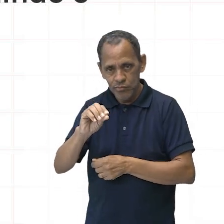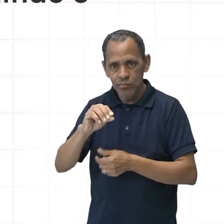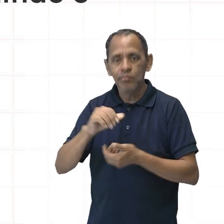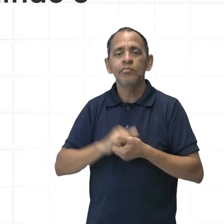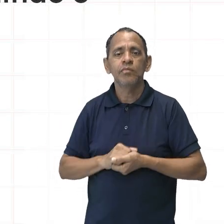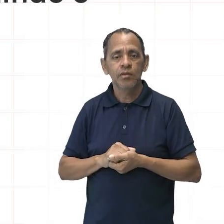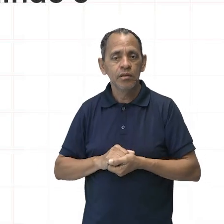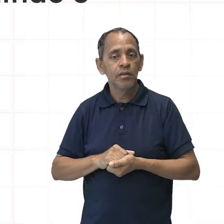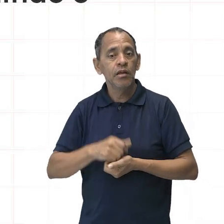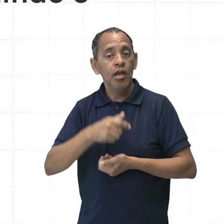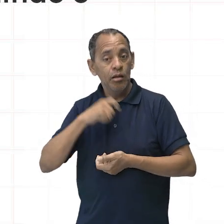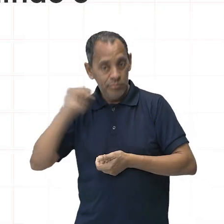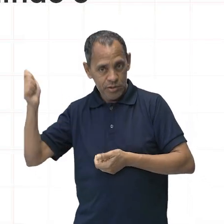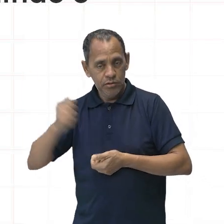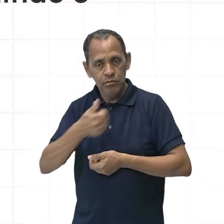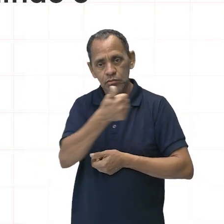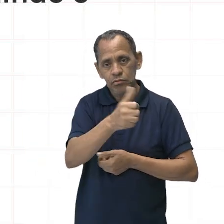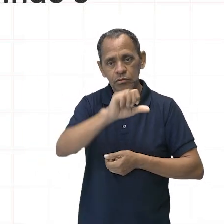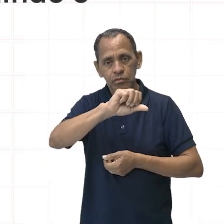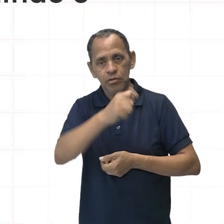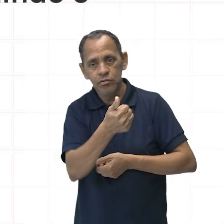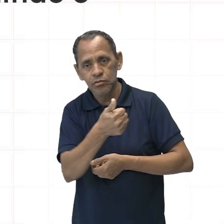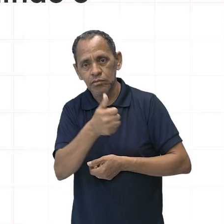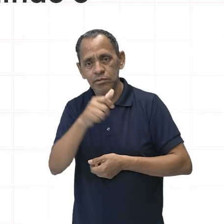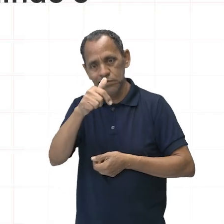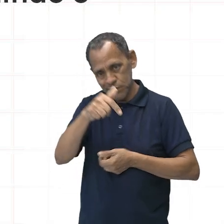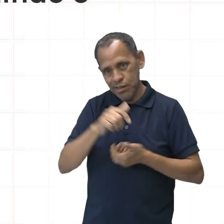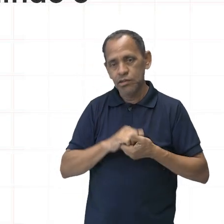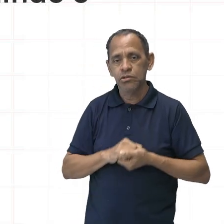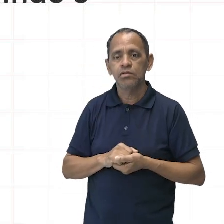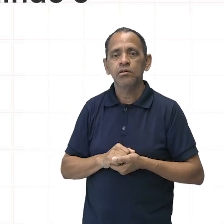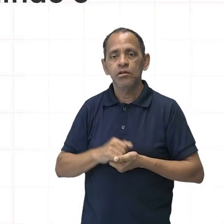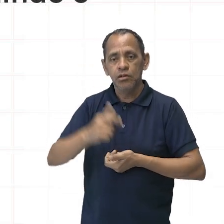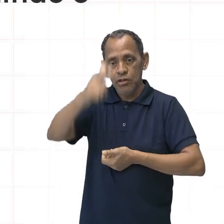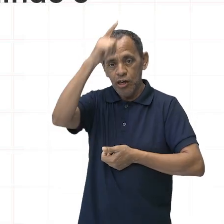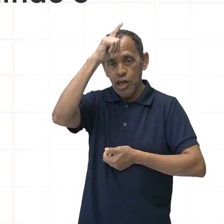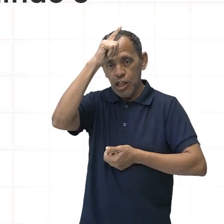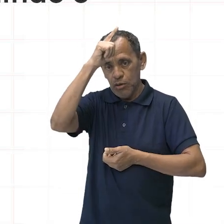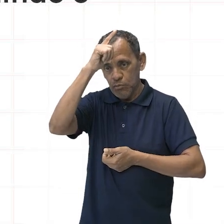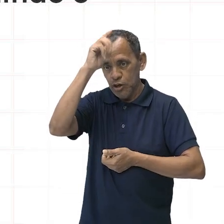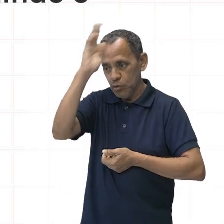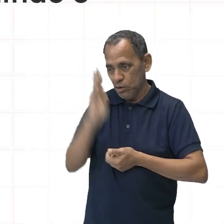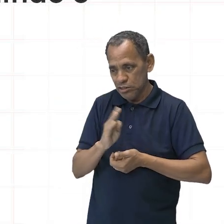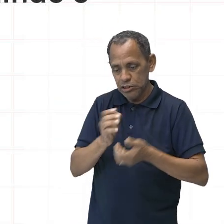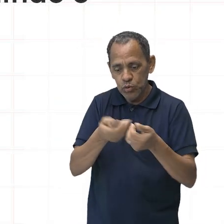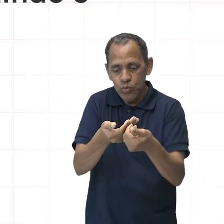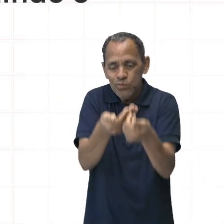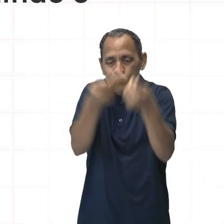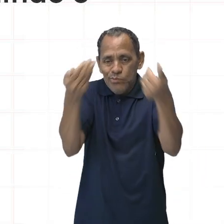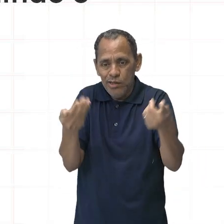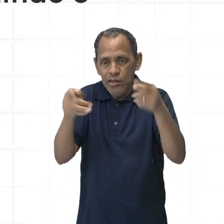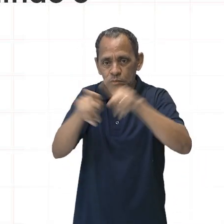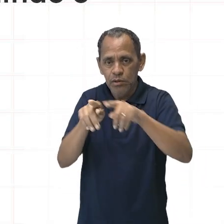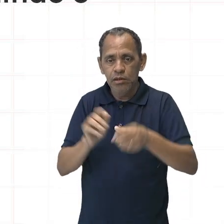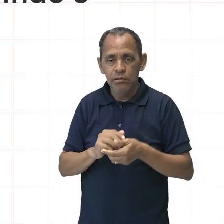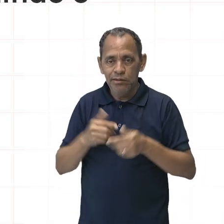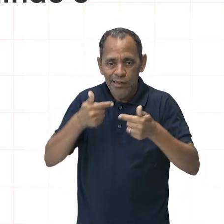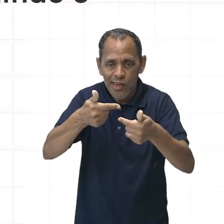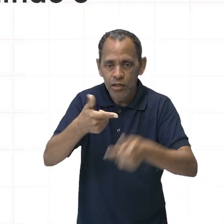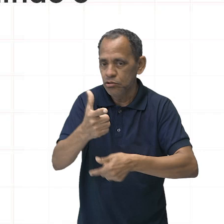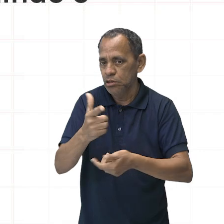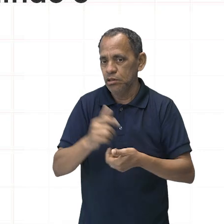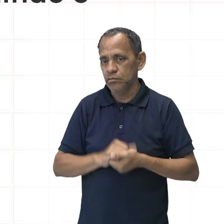1917, o Brasil vai romper com a Alemanha, mas ainda não vai declarar guerra. A declaração de fato de guerra